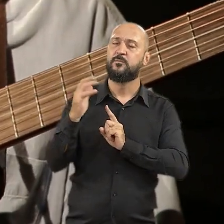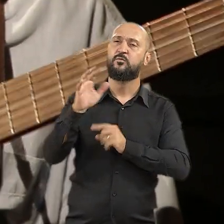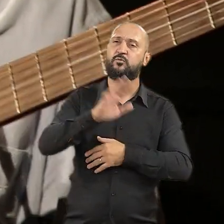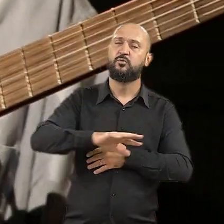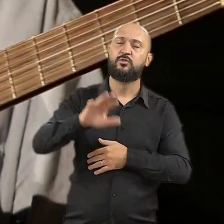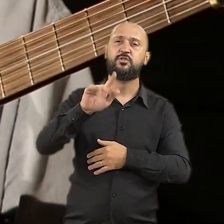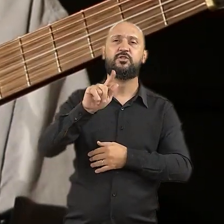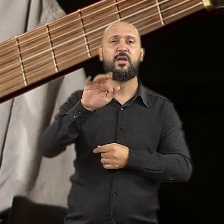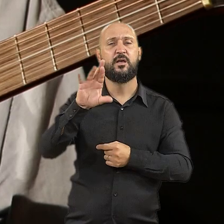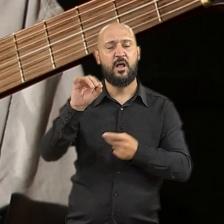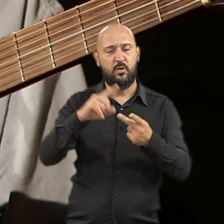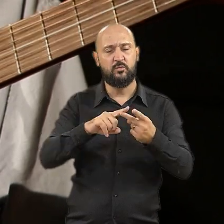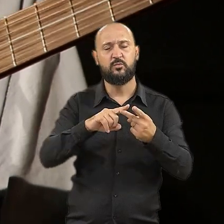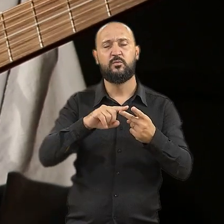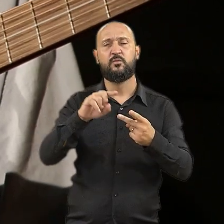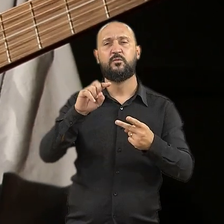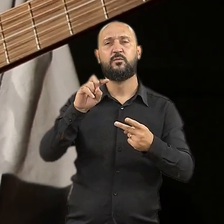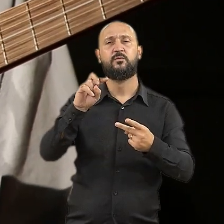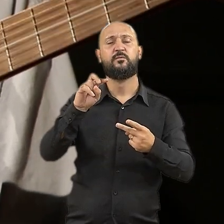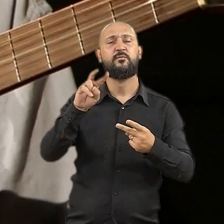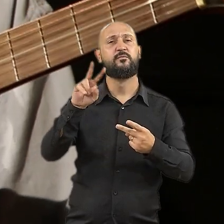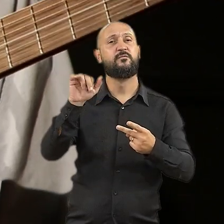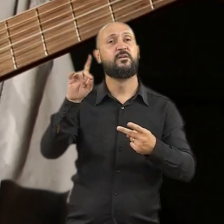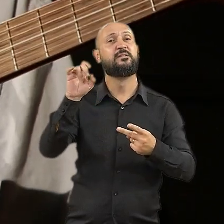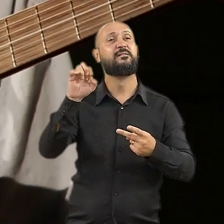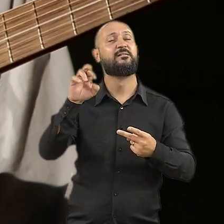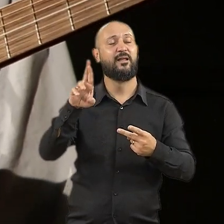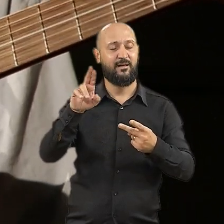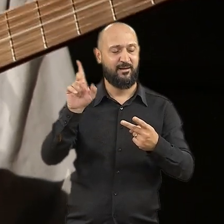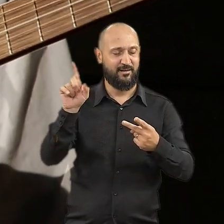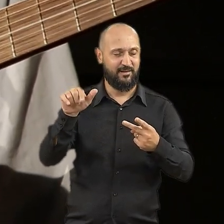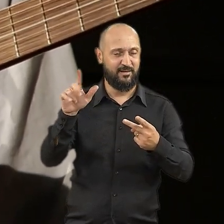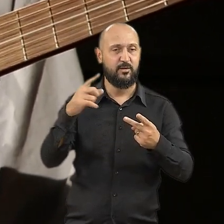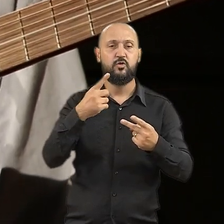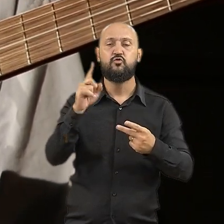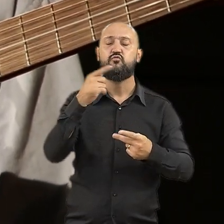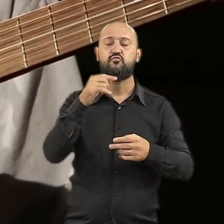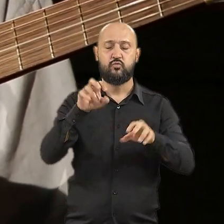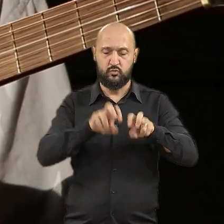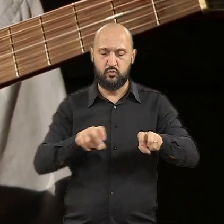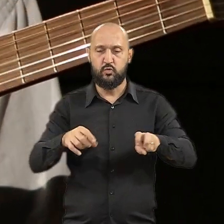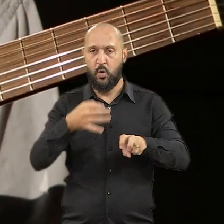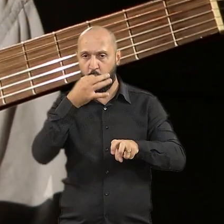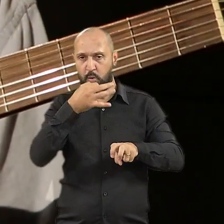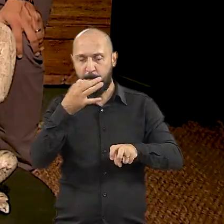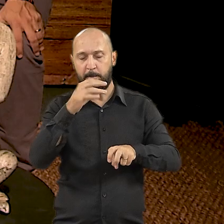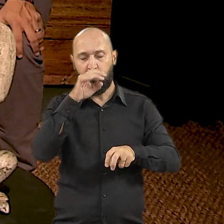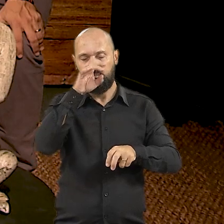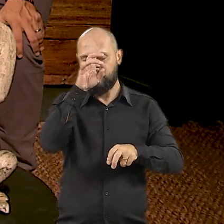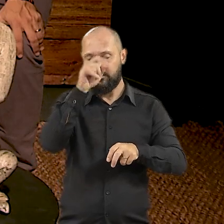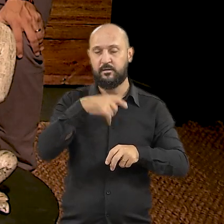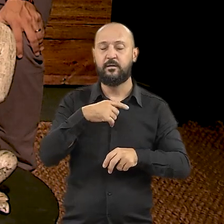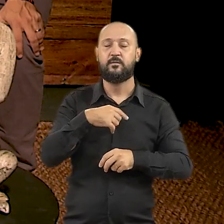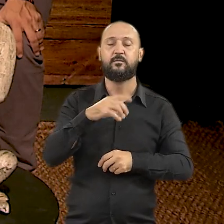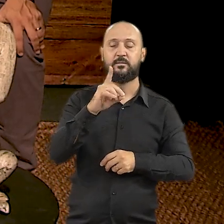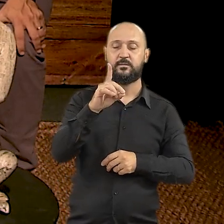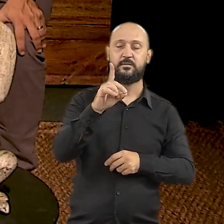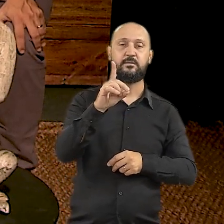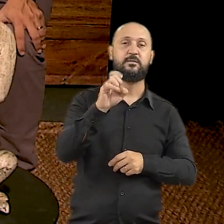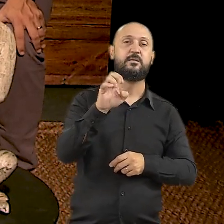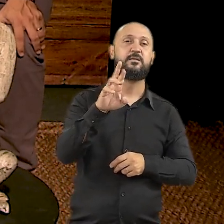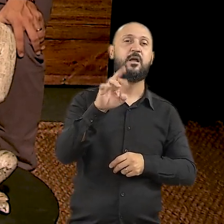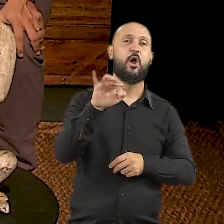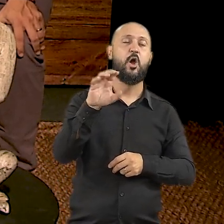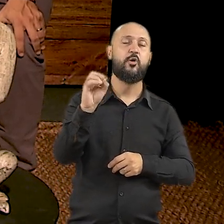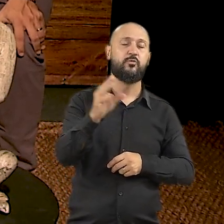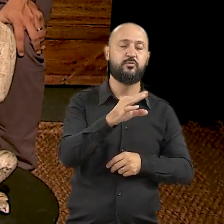grande no Geraldo Vandré, claro. E eu descobri o seguinte, um dos jurados fez o show do intervalo, era o Dércio